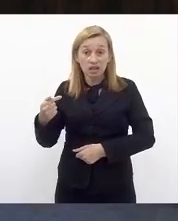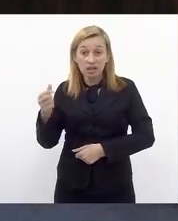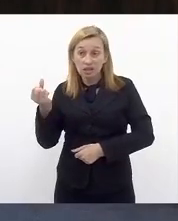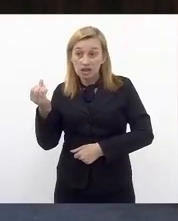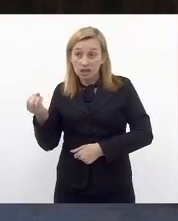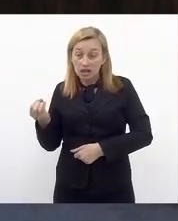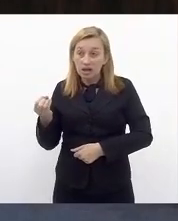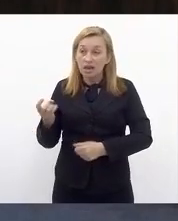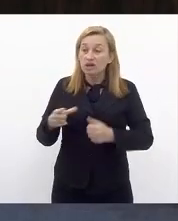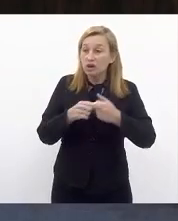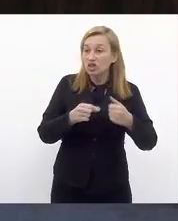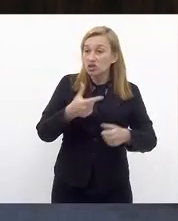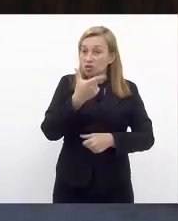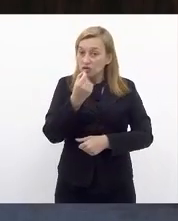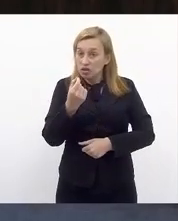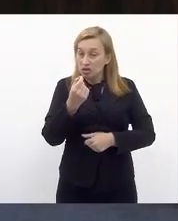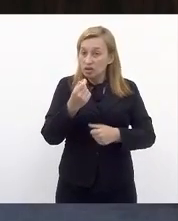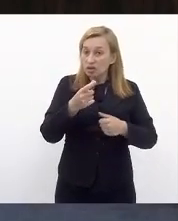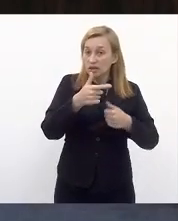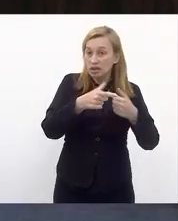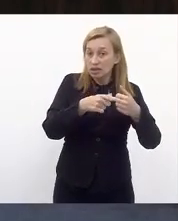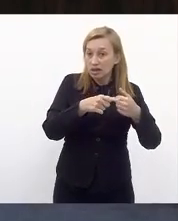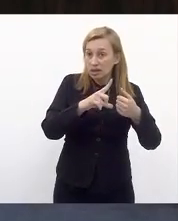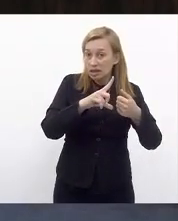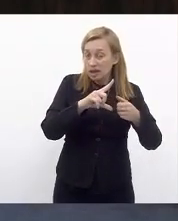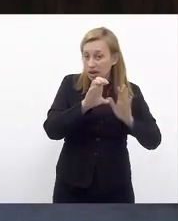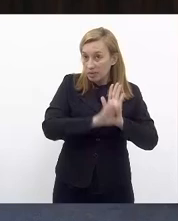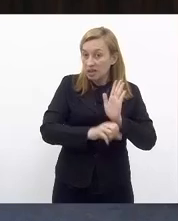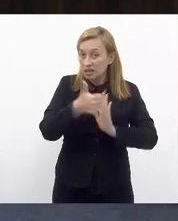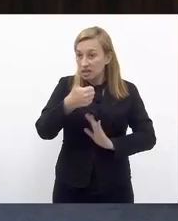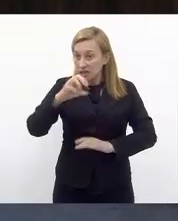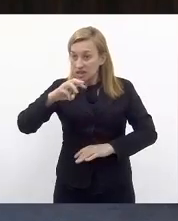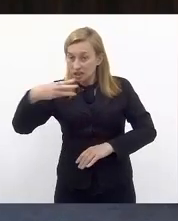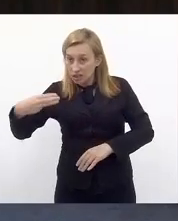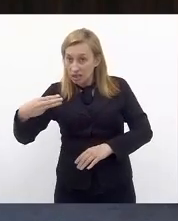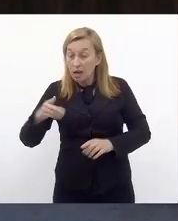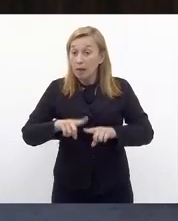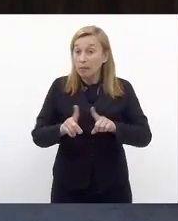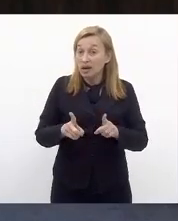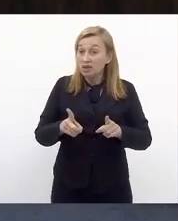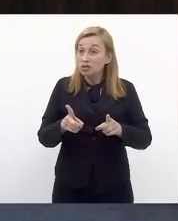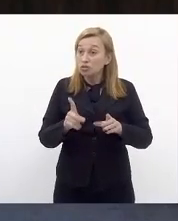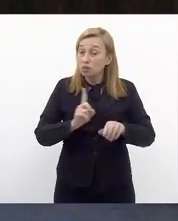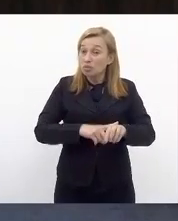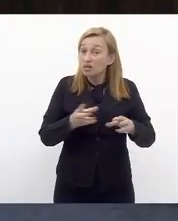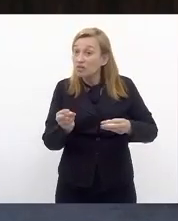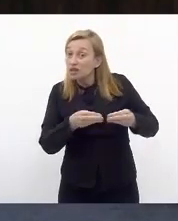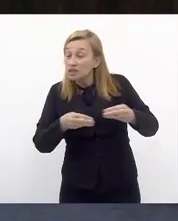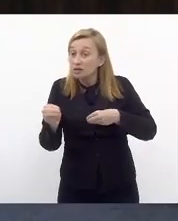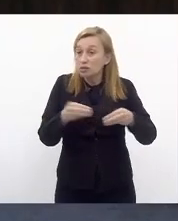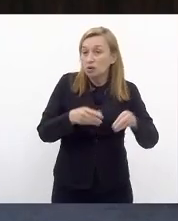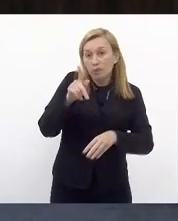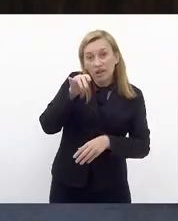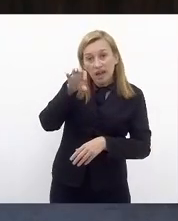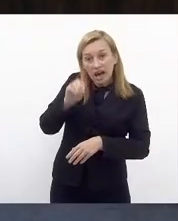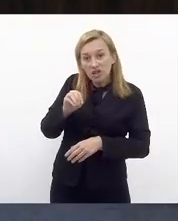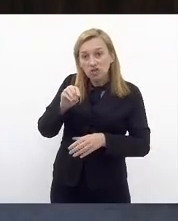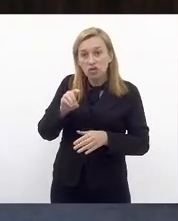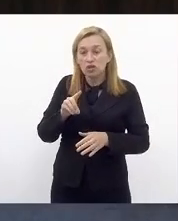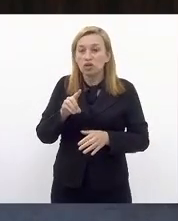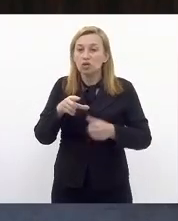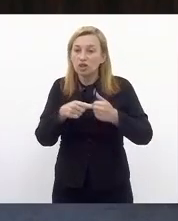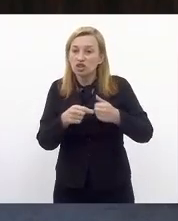regra do artigo 20 da emenda 103 Mas a partir do momento que se flexibilizou o pedágio que no artigo